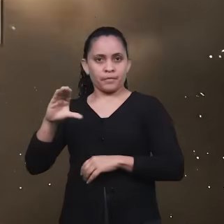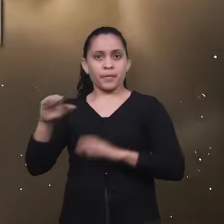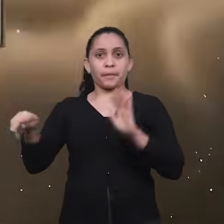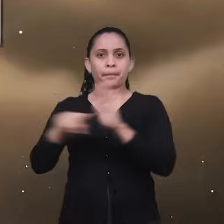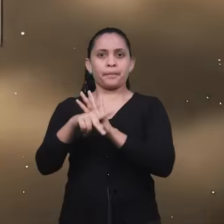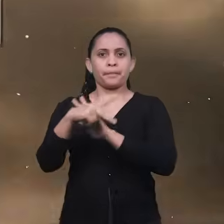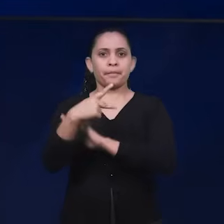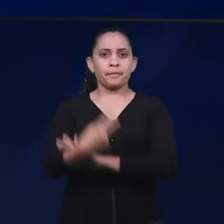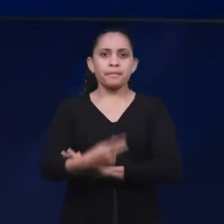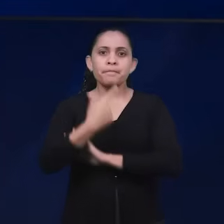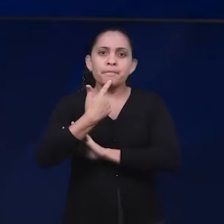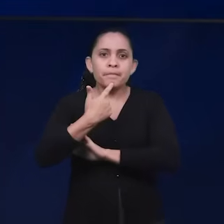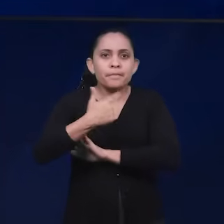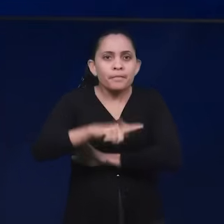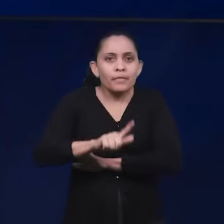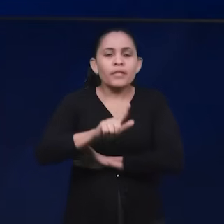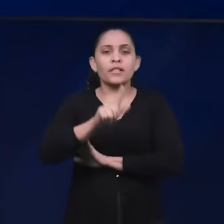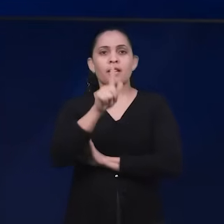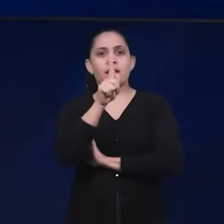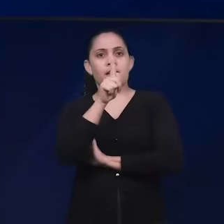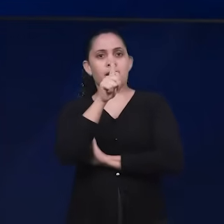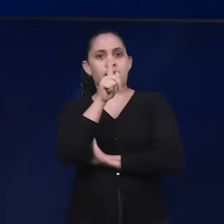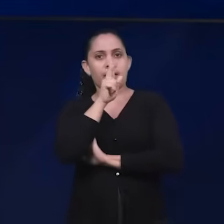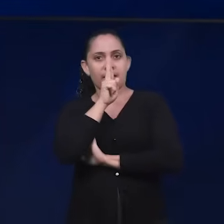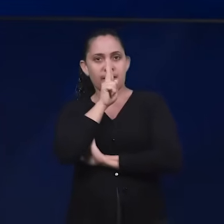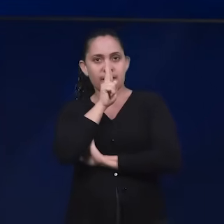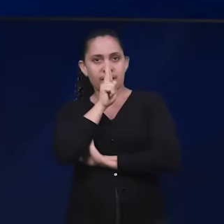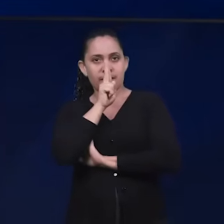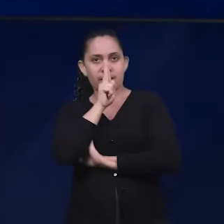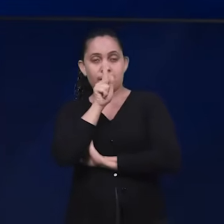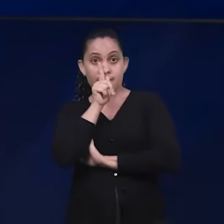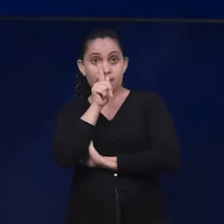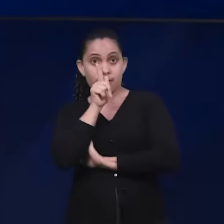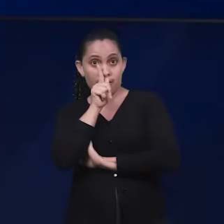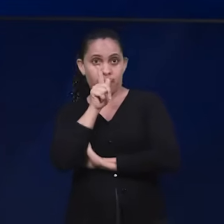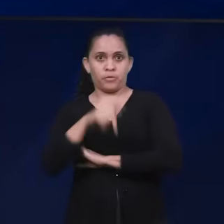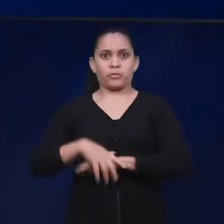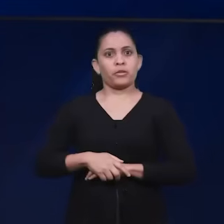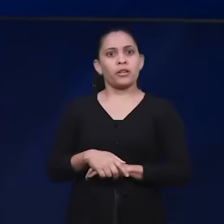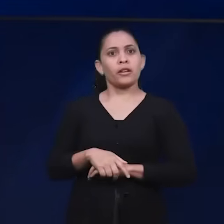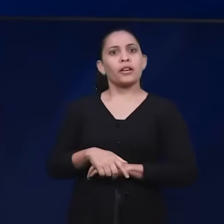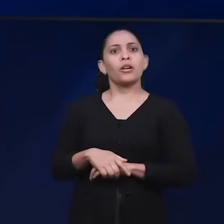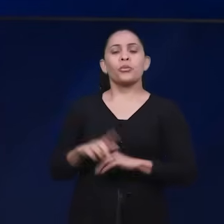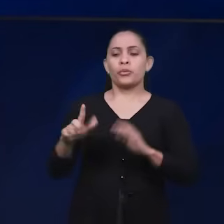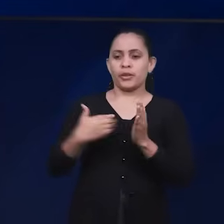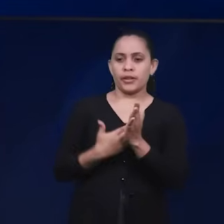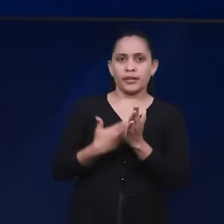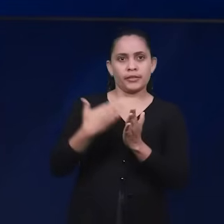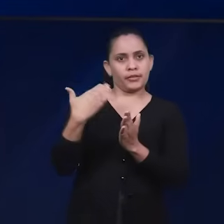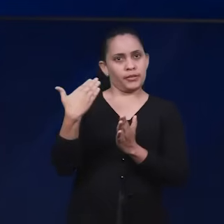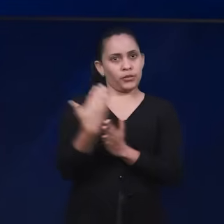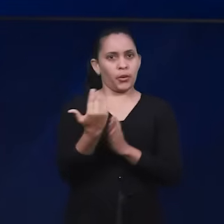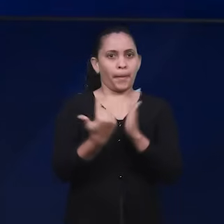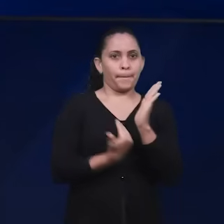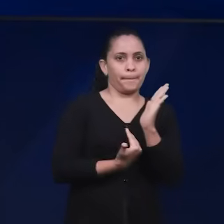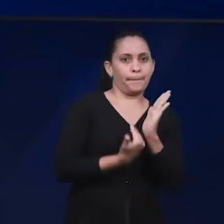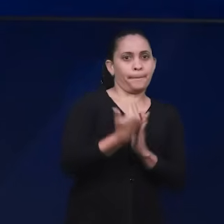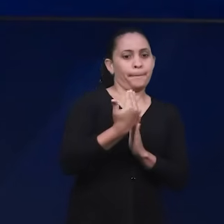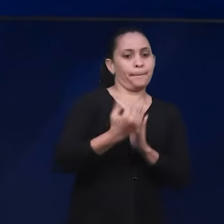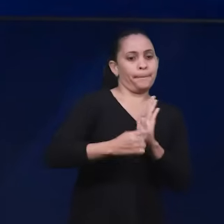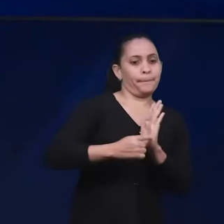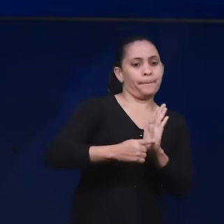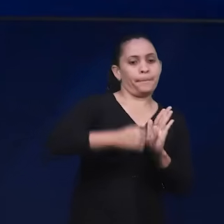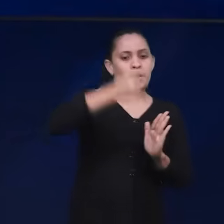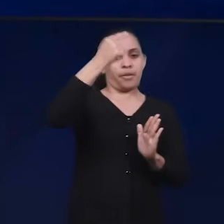primeira palavra do alfabeto grego e à última. A primeira é o Alfa e o Ômega. Ou seja, ele